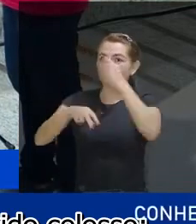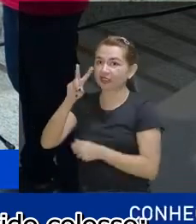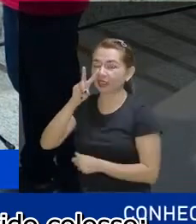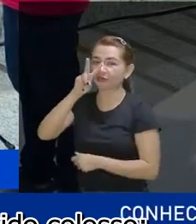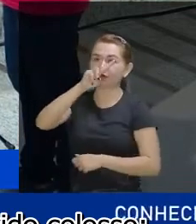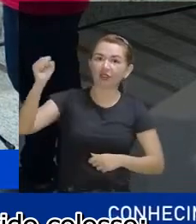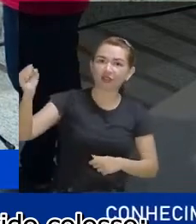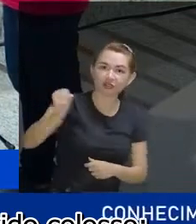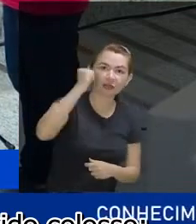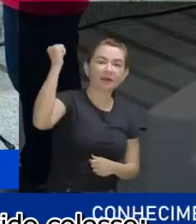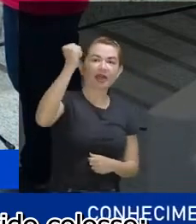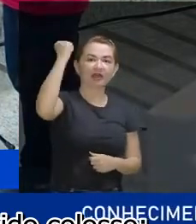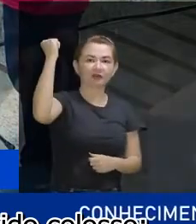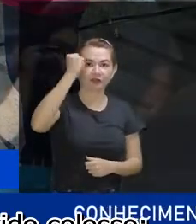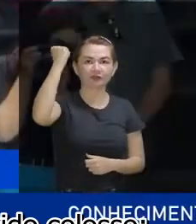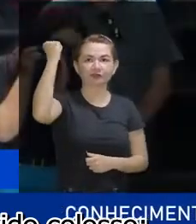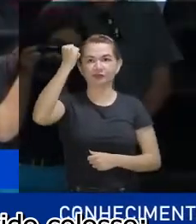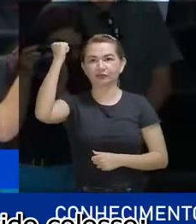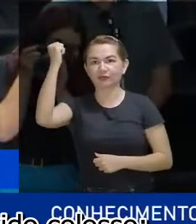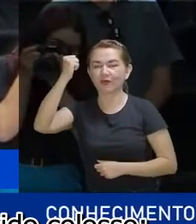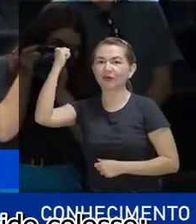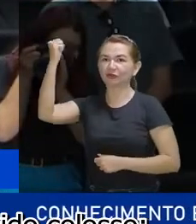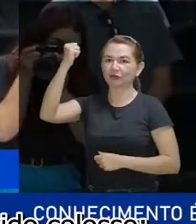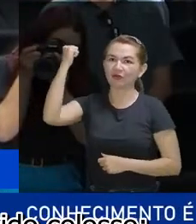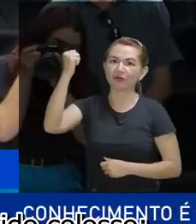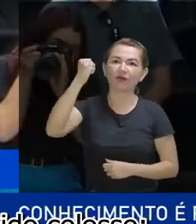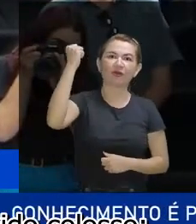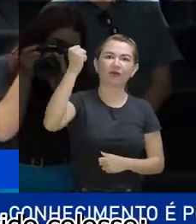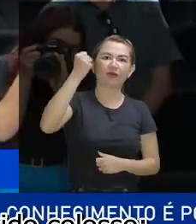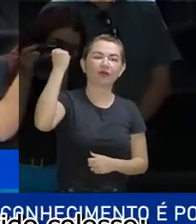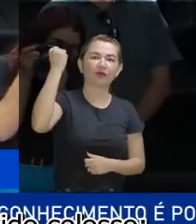és bela, és forte, impávido